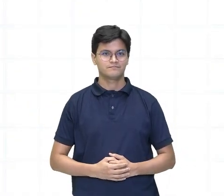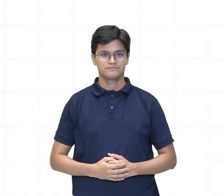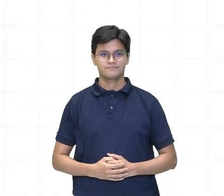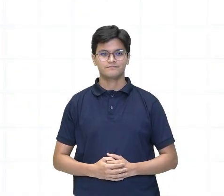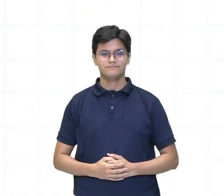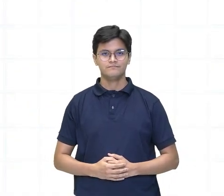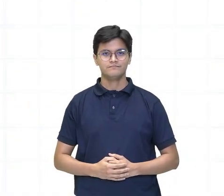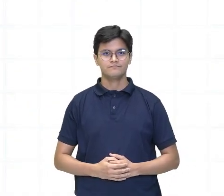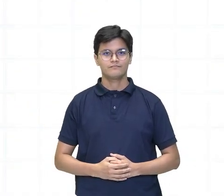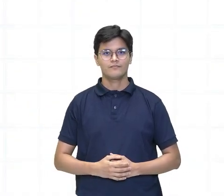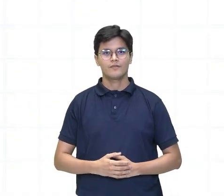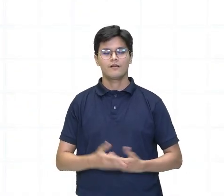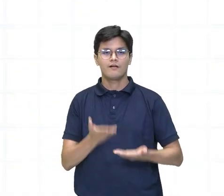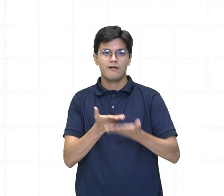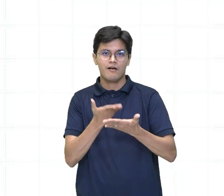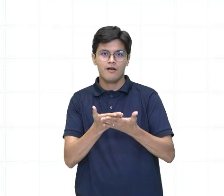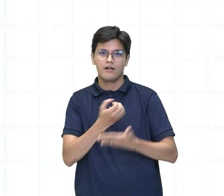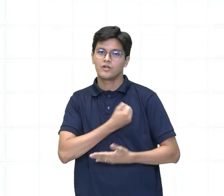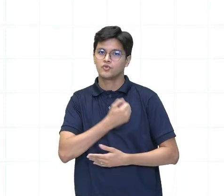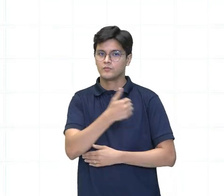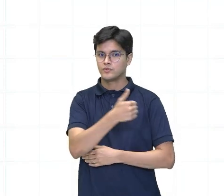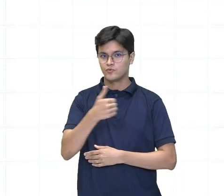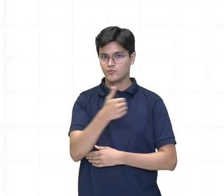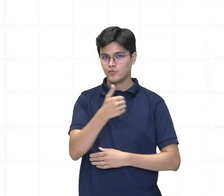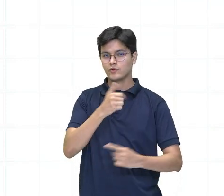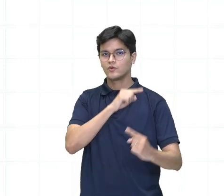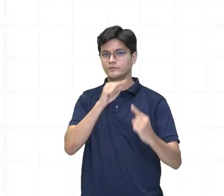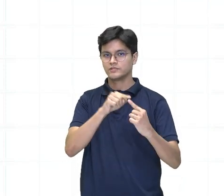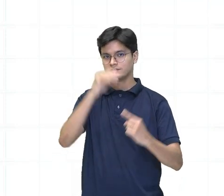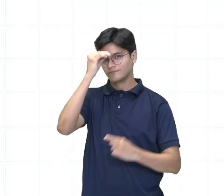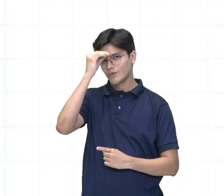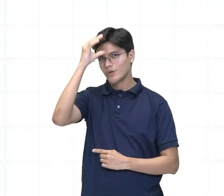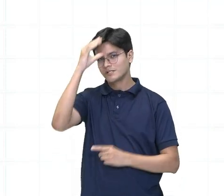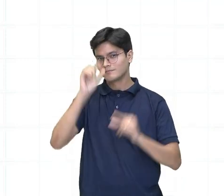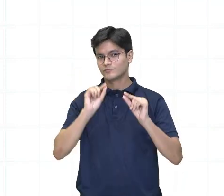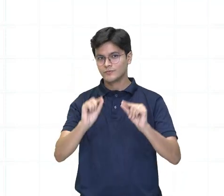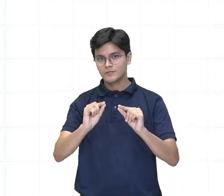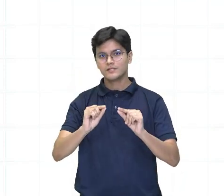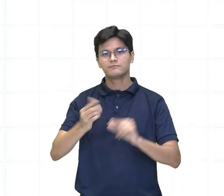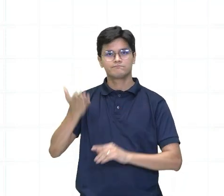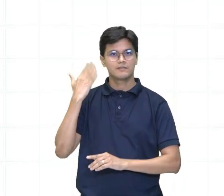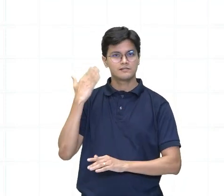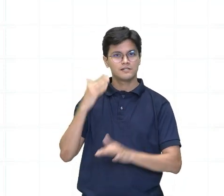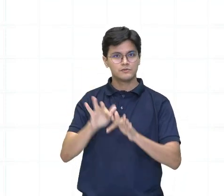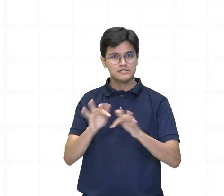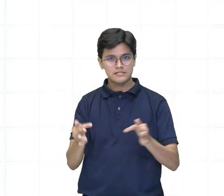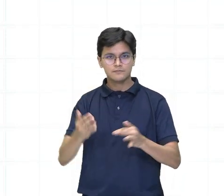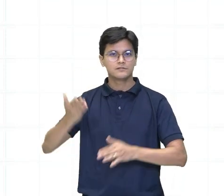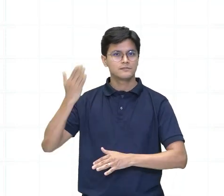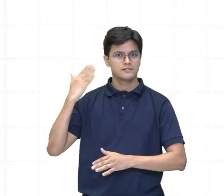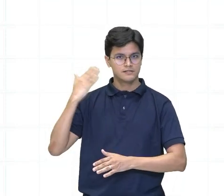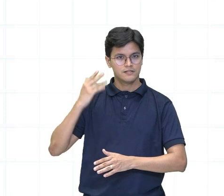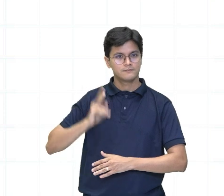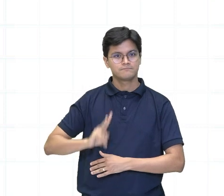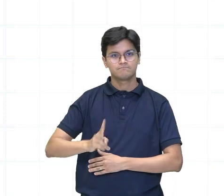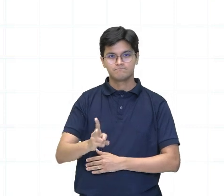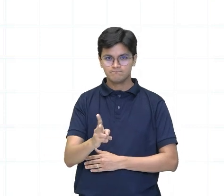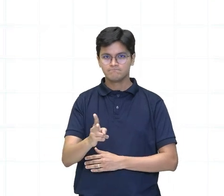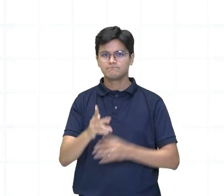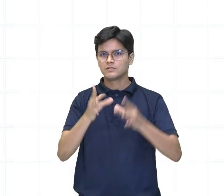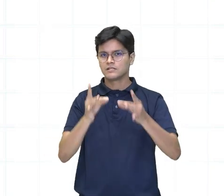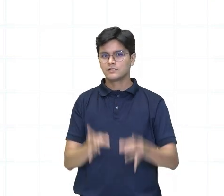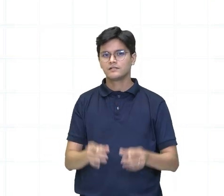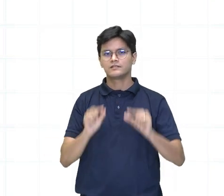Esta é a aula 11 e o objeto de conhecimento é passado simples e contínuo. O detalhamento